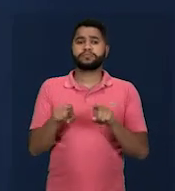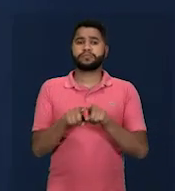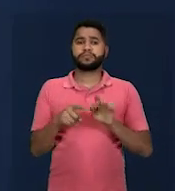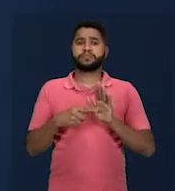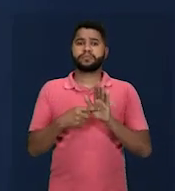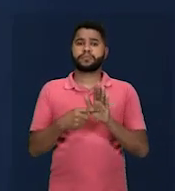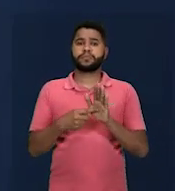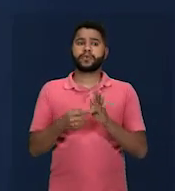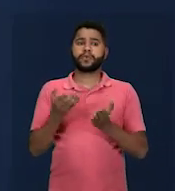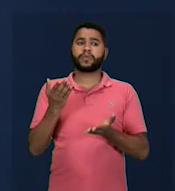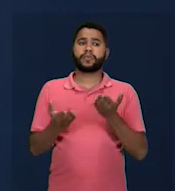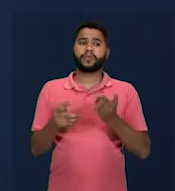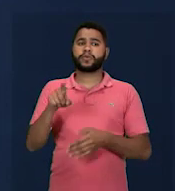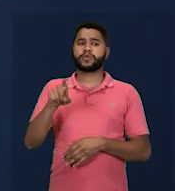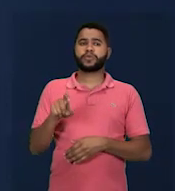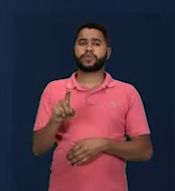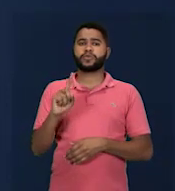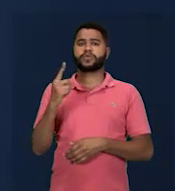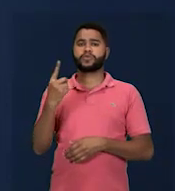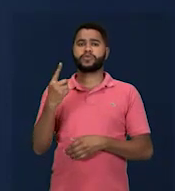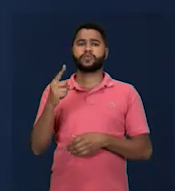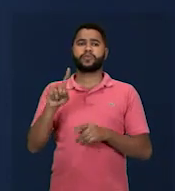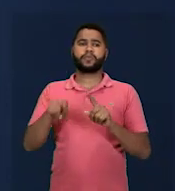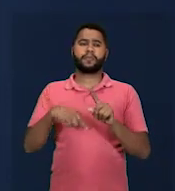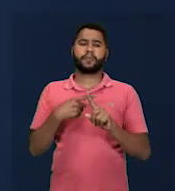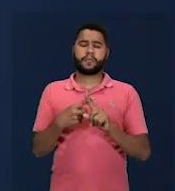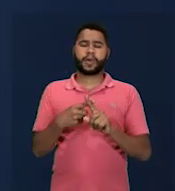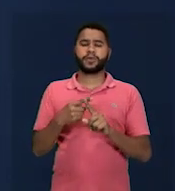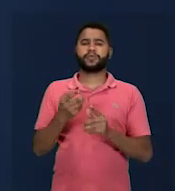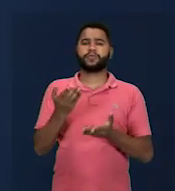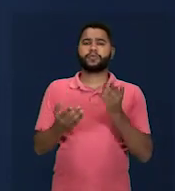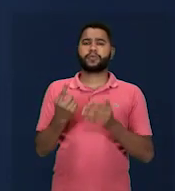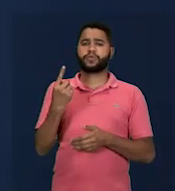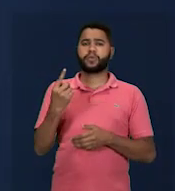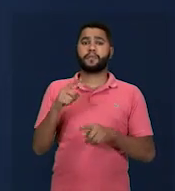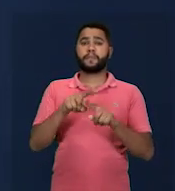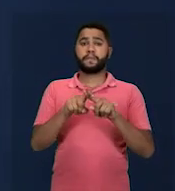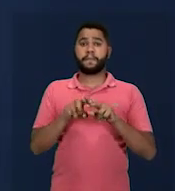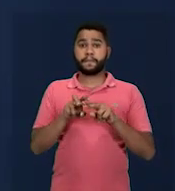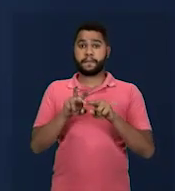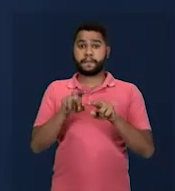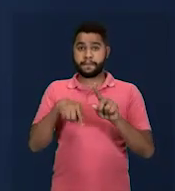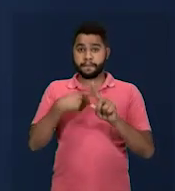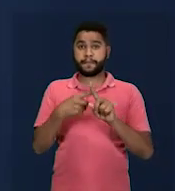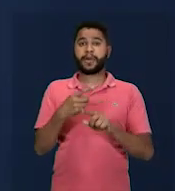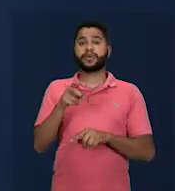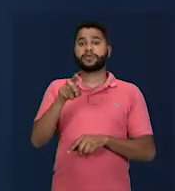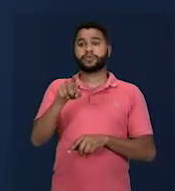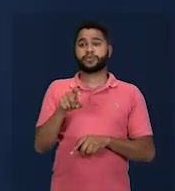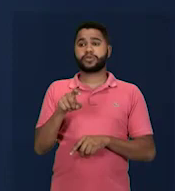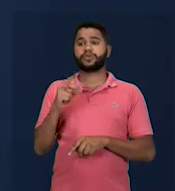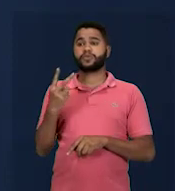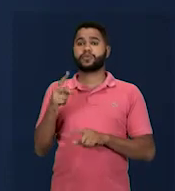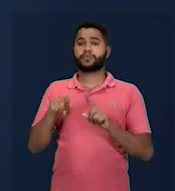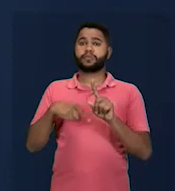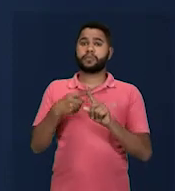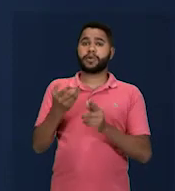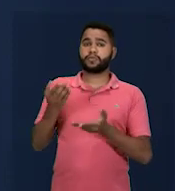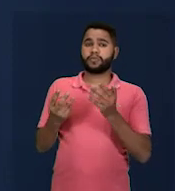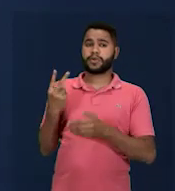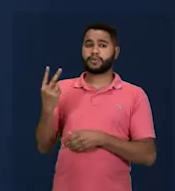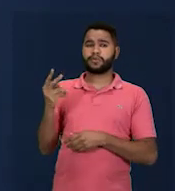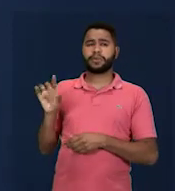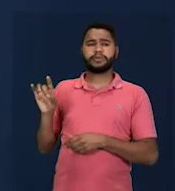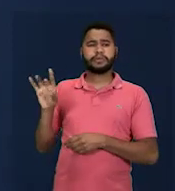aparecem os pesos. x1 vezes o peso 1, mais x2 vezes o peso 2. Ou seja, gente,